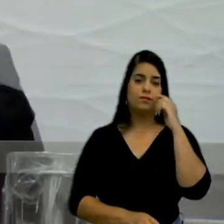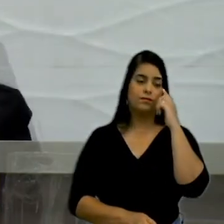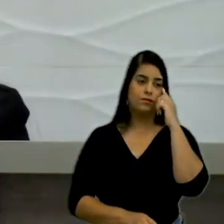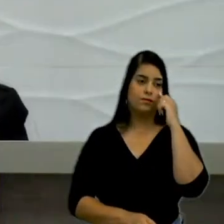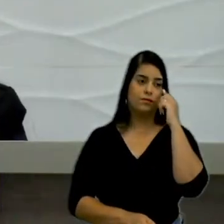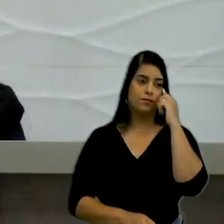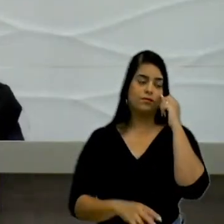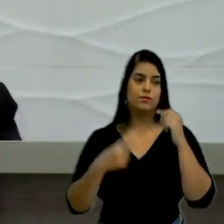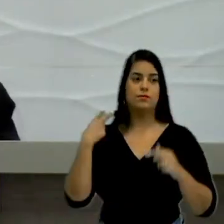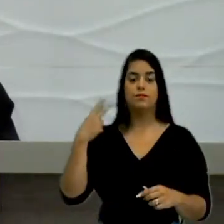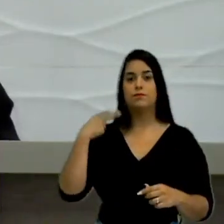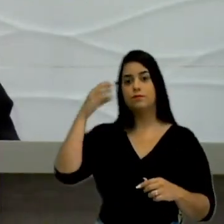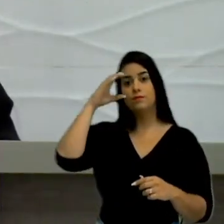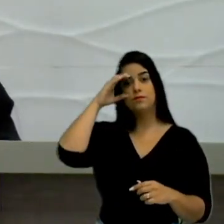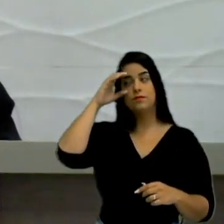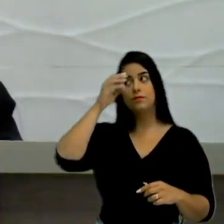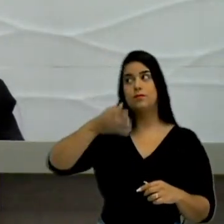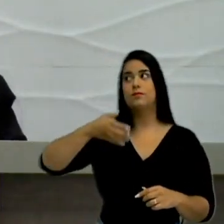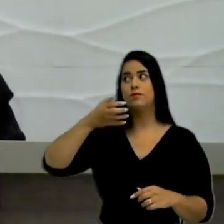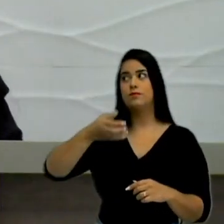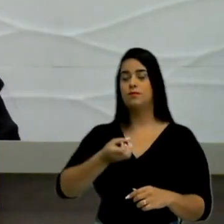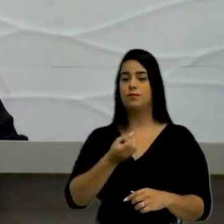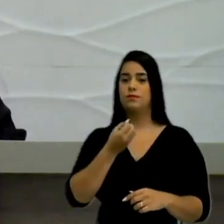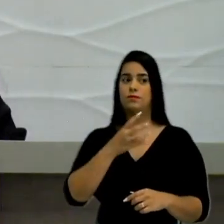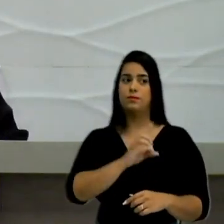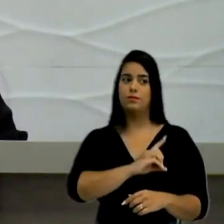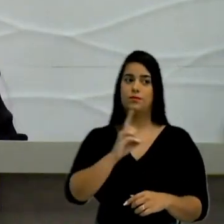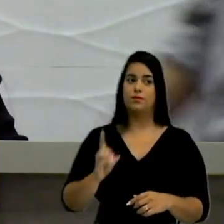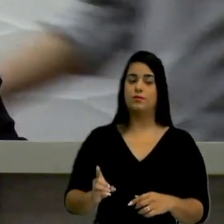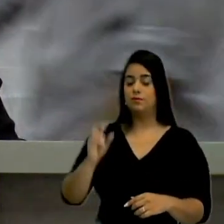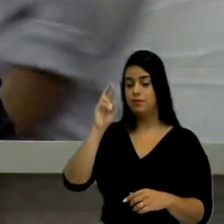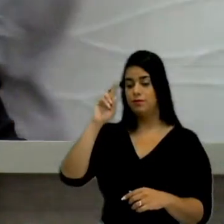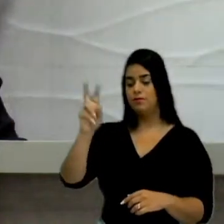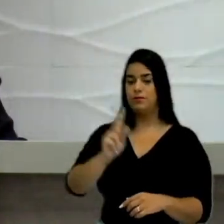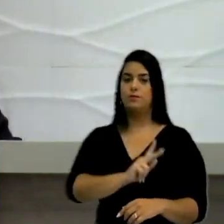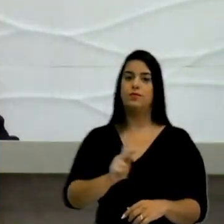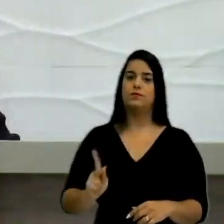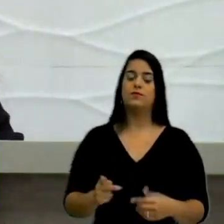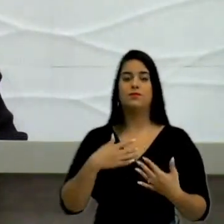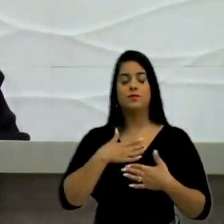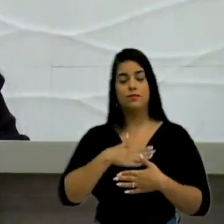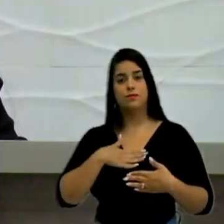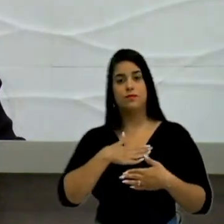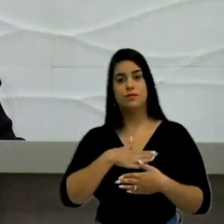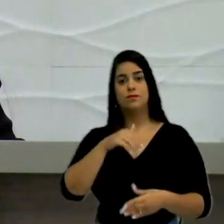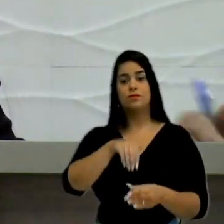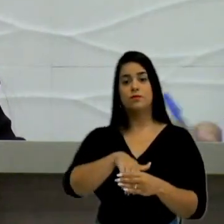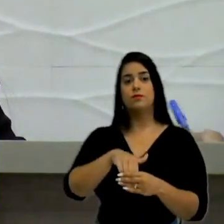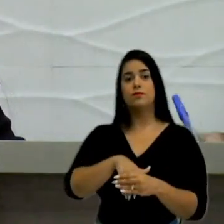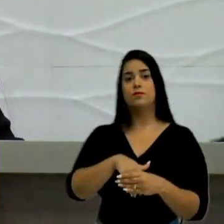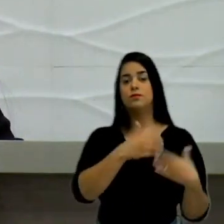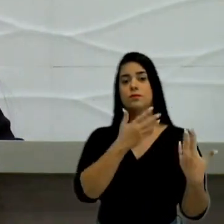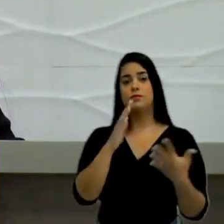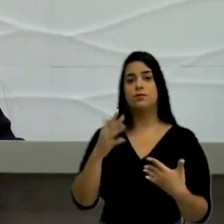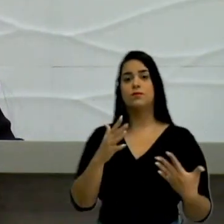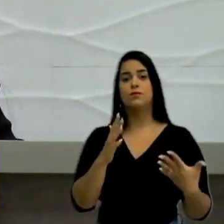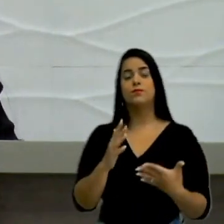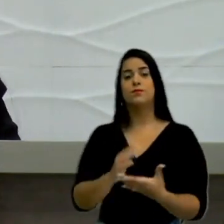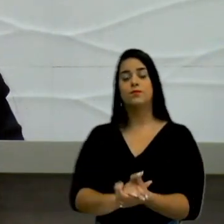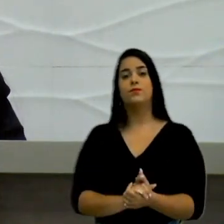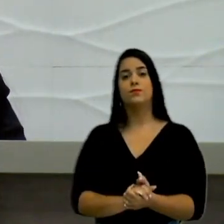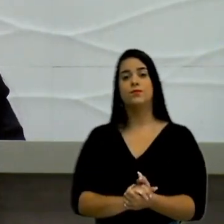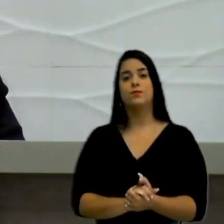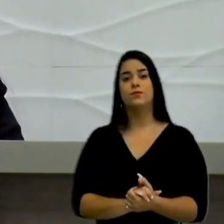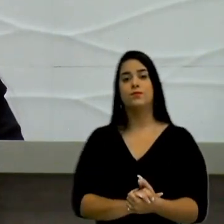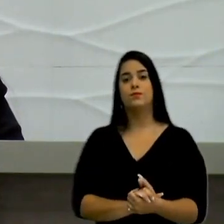Vereadora Cícera. Bom dia, senhor presidente. Gostaria também de deixar aqui uns votos de felicitações pela